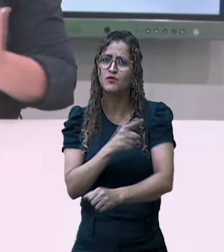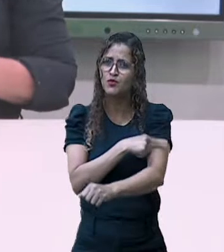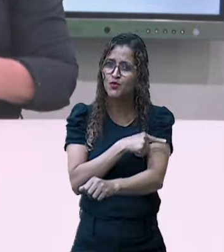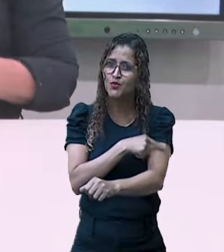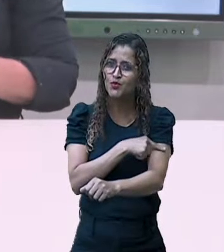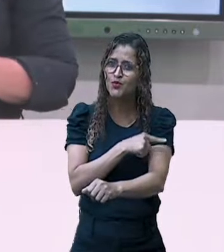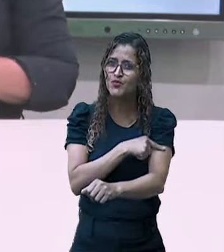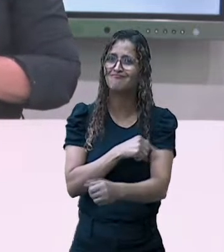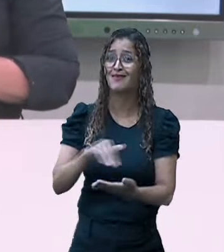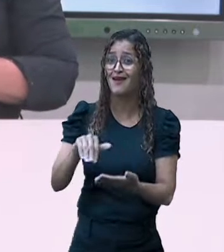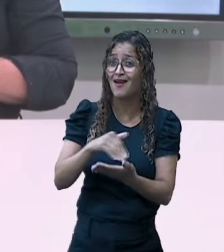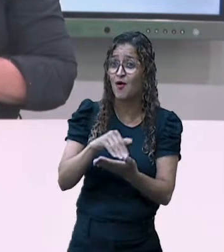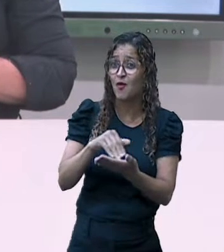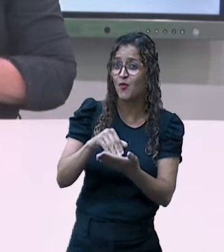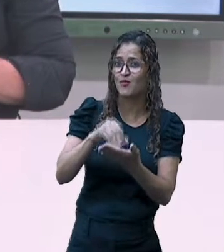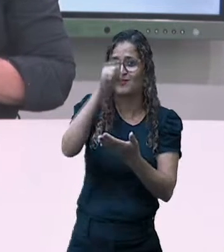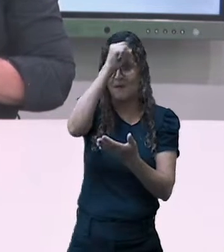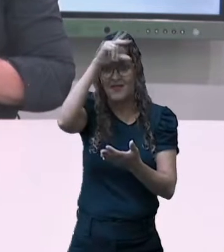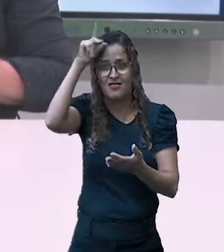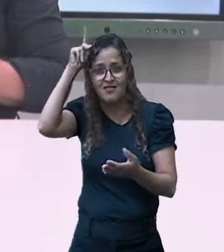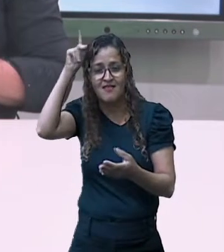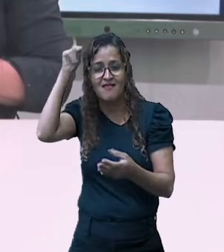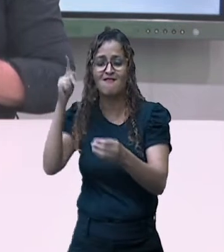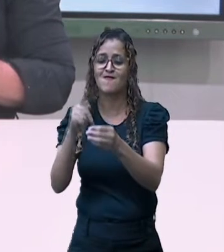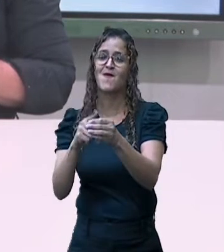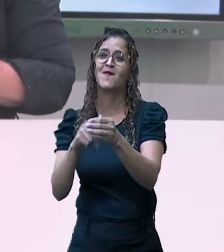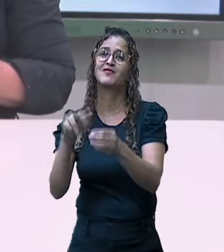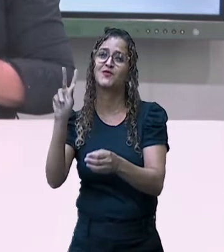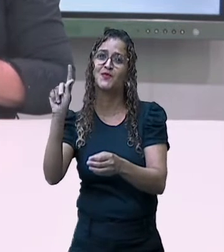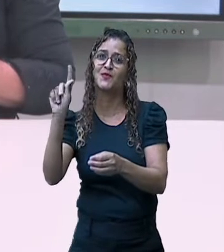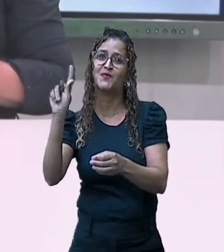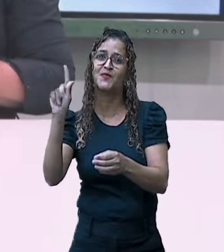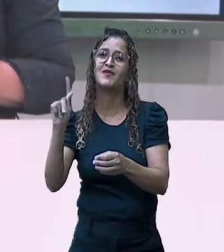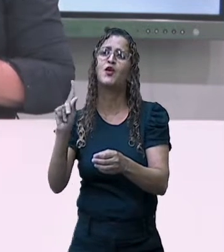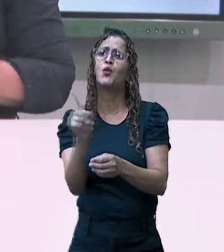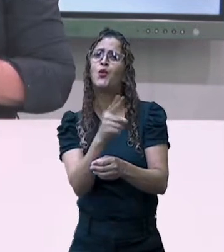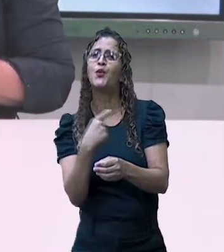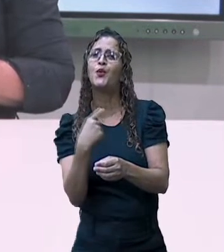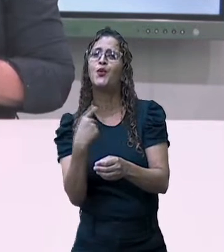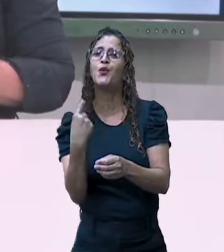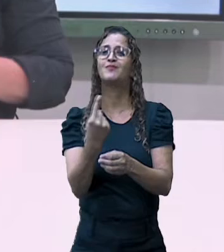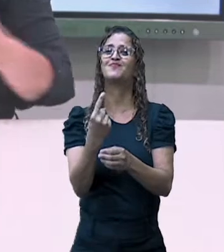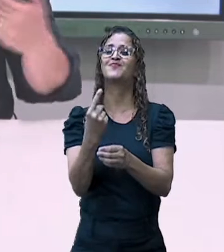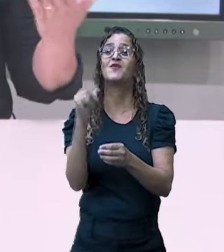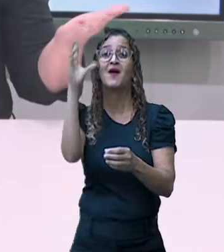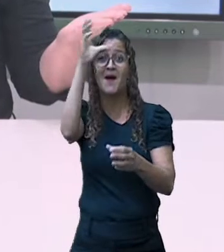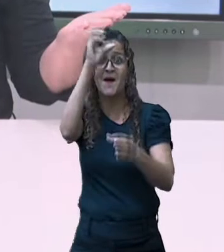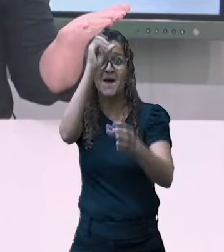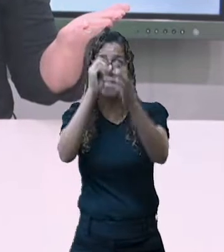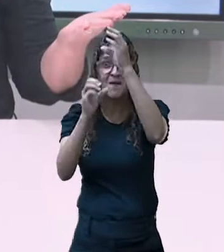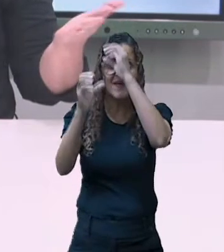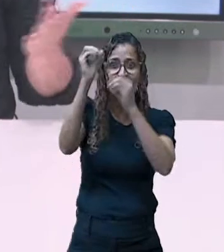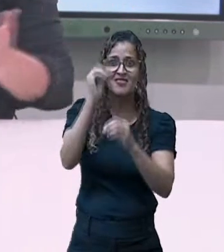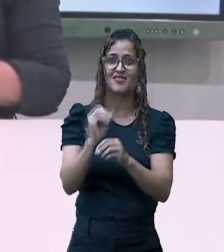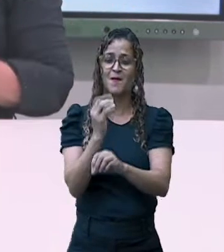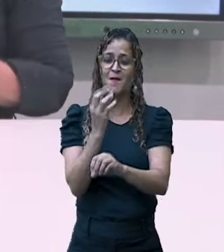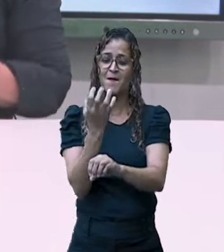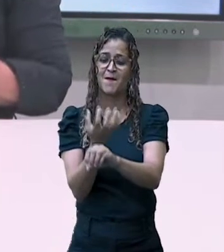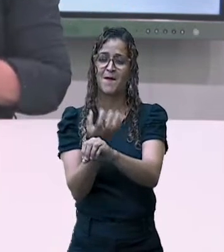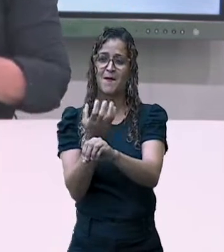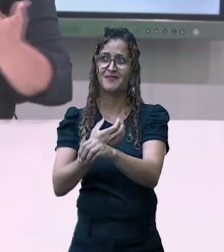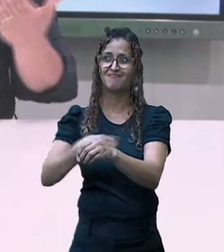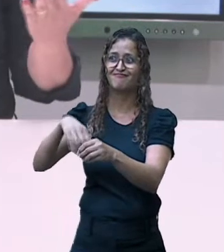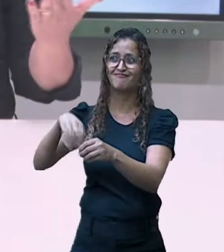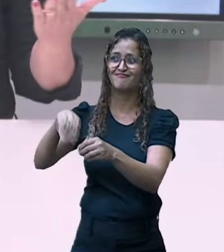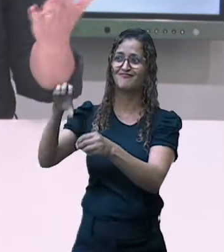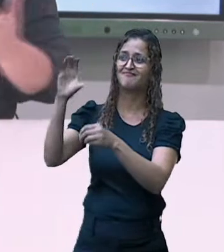Rede Municipal de Educação de Governador Valadares. Estaremos trabalhando o componente curricular Ciências. E